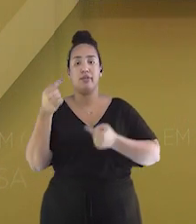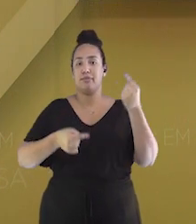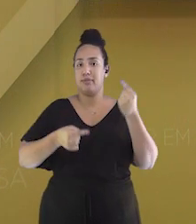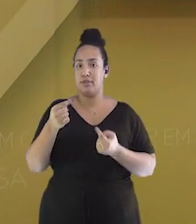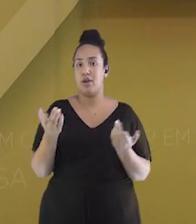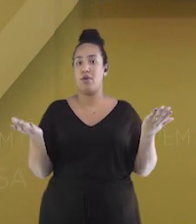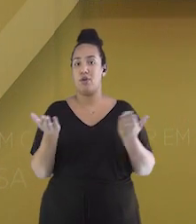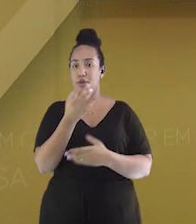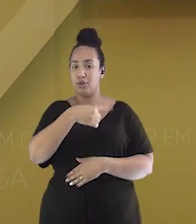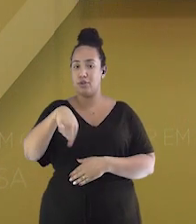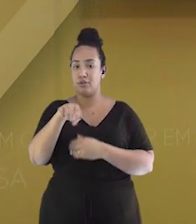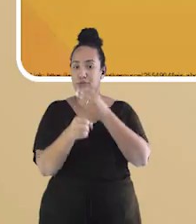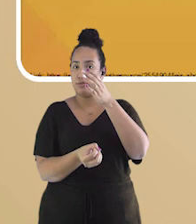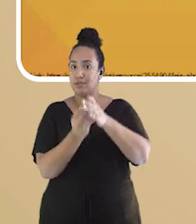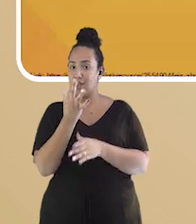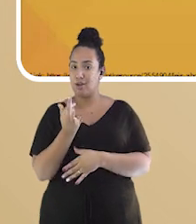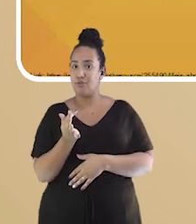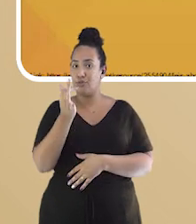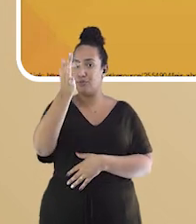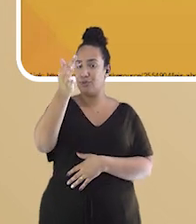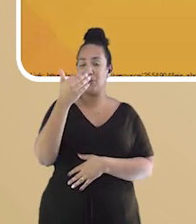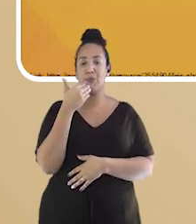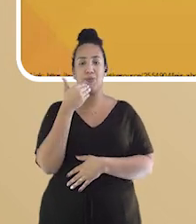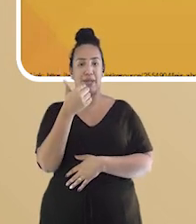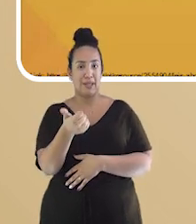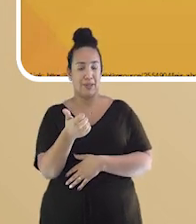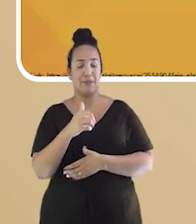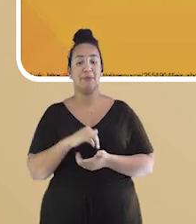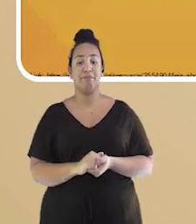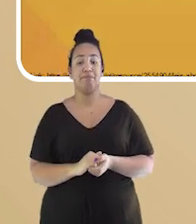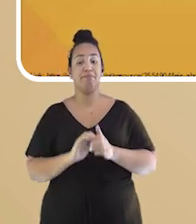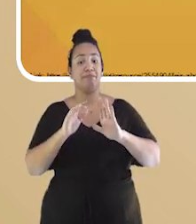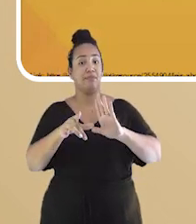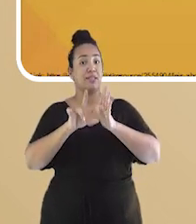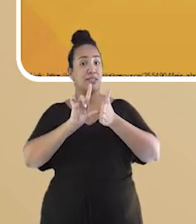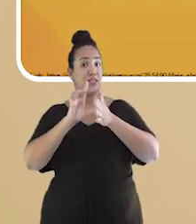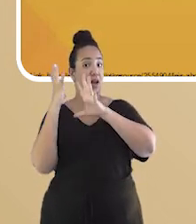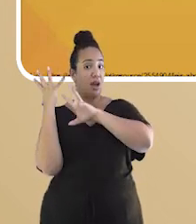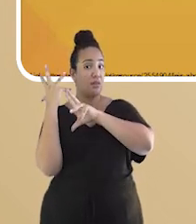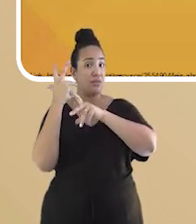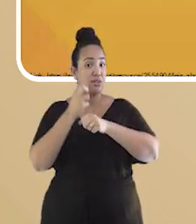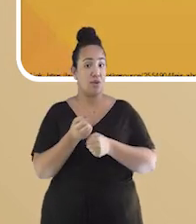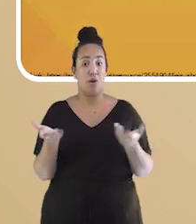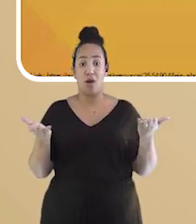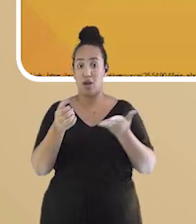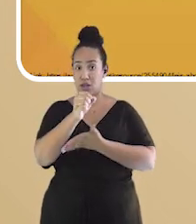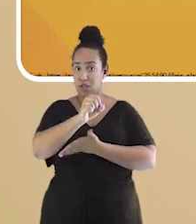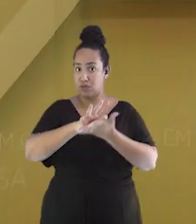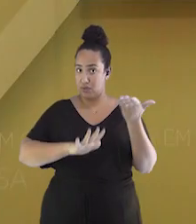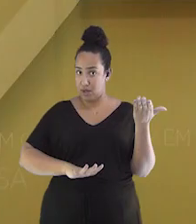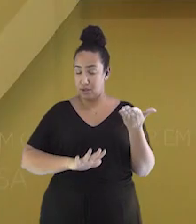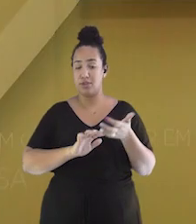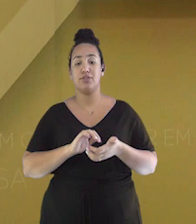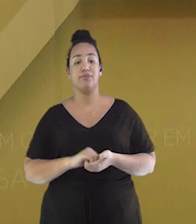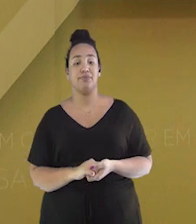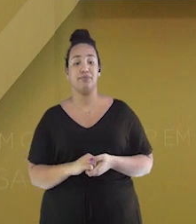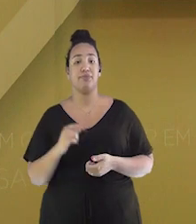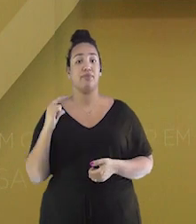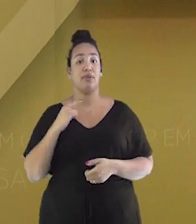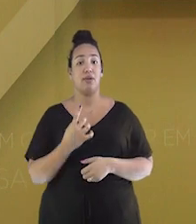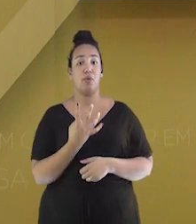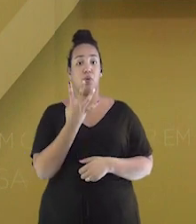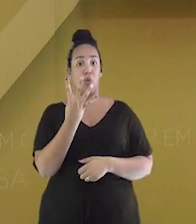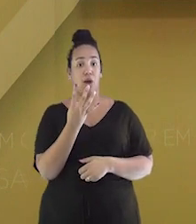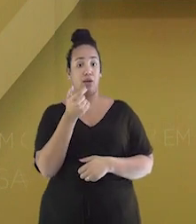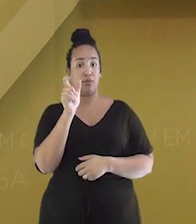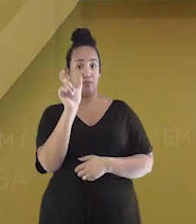juntos construir um futuro melhor. Antes de revisar tudo que aprendemos, vamos fazer uma atividade? Funciona da seguinte forma. São 4